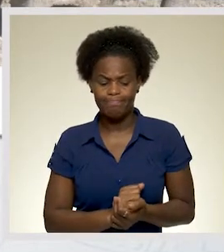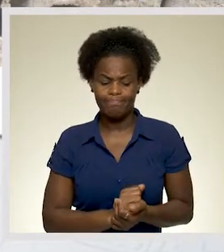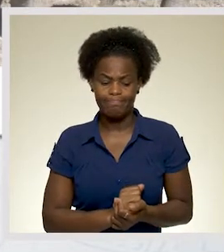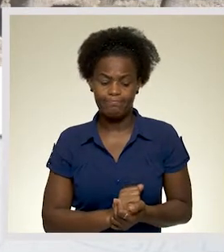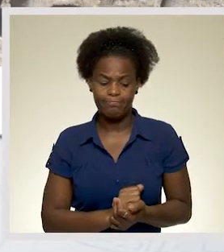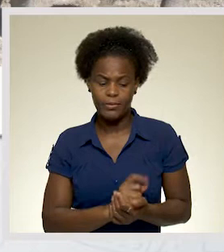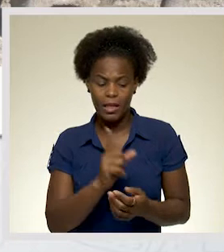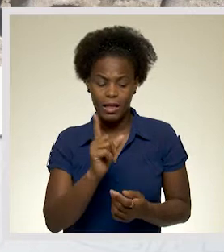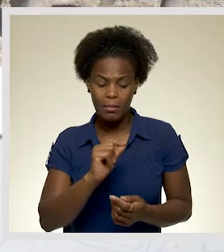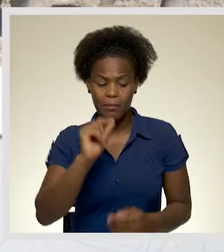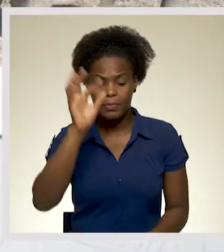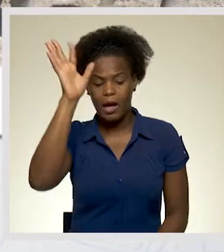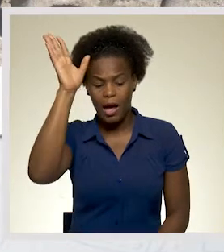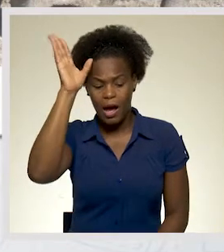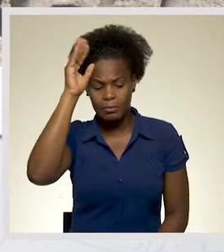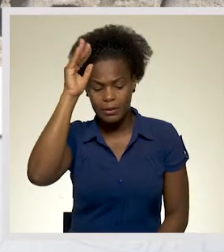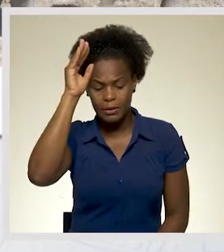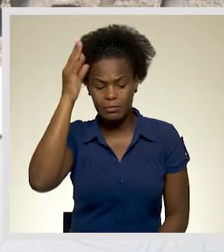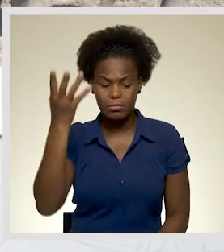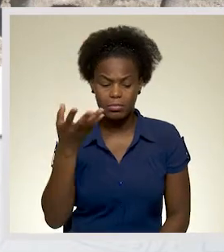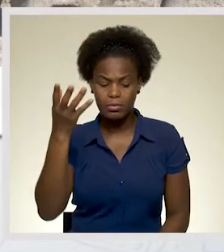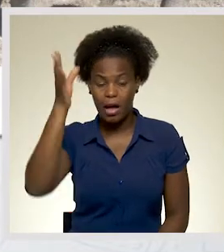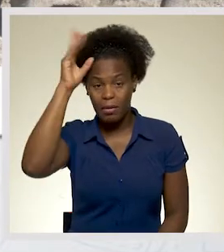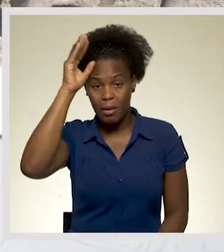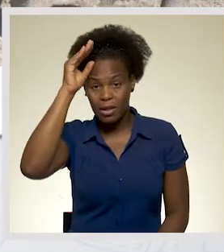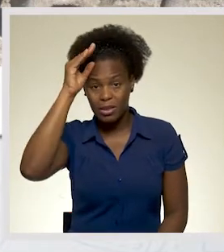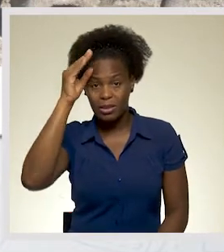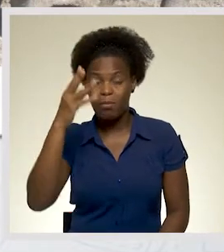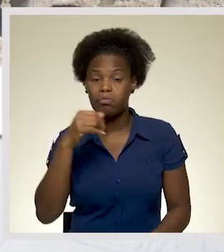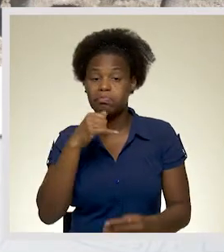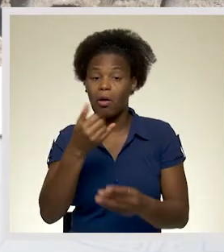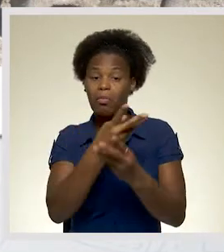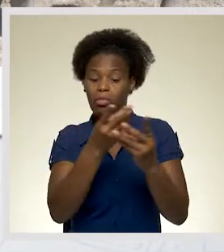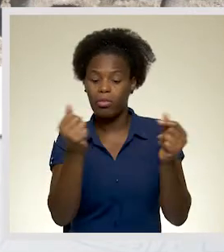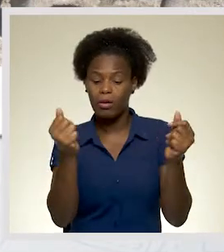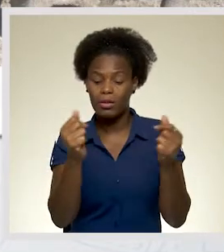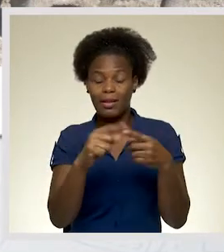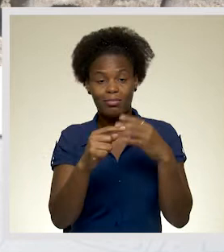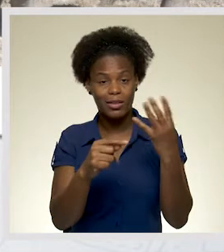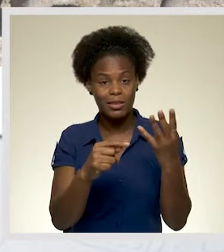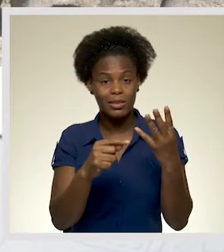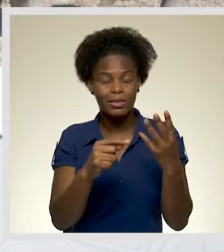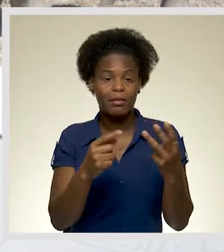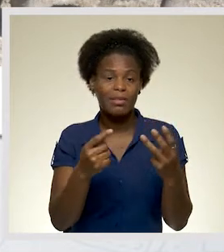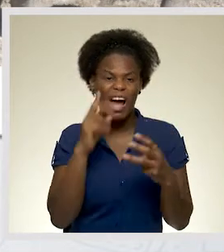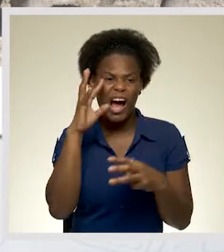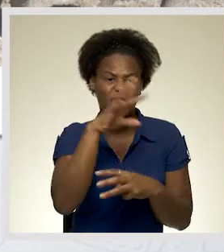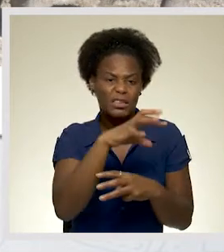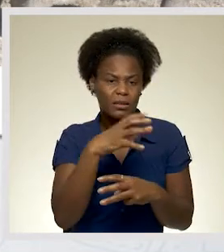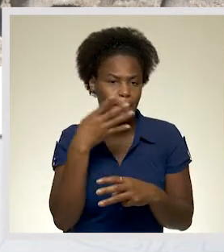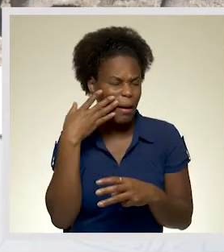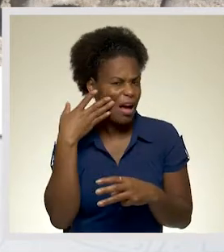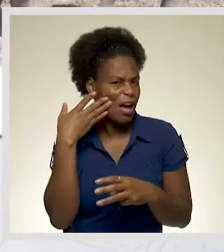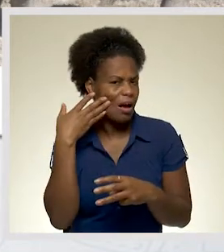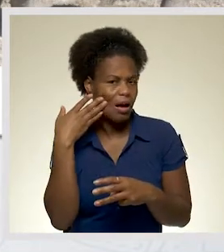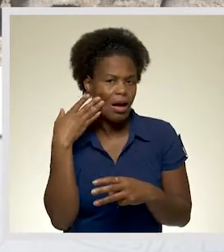Extinção dos animais, neste caso podemos ver 3 espécies dos animais, temos tigres brancos, estão em via de extinção, aves em